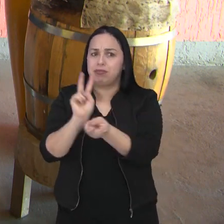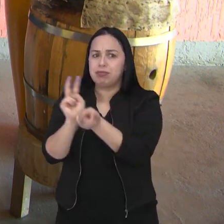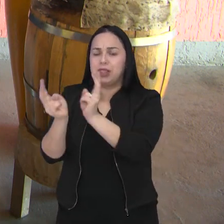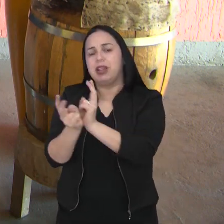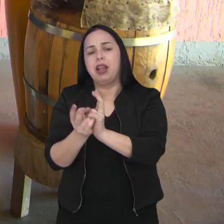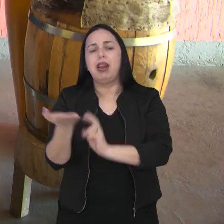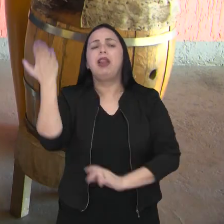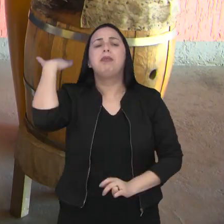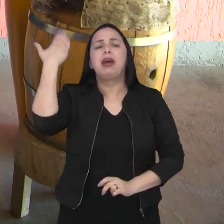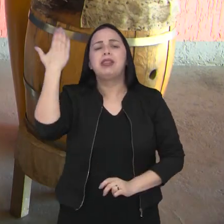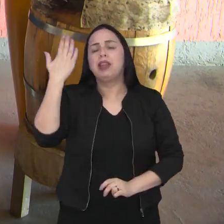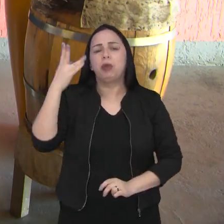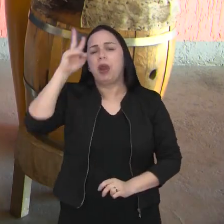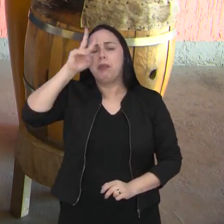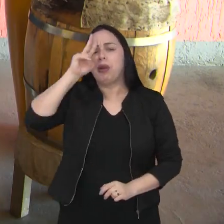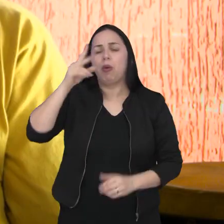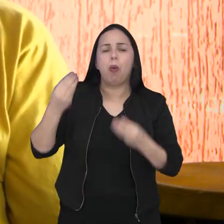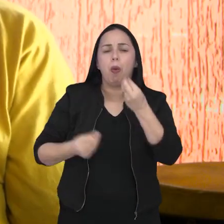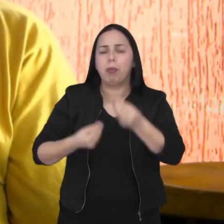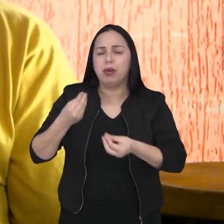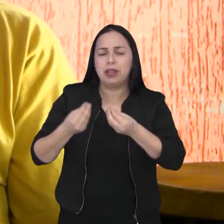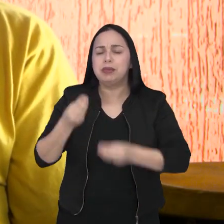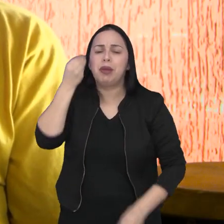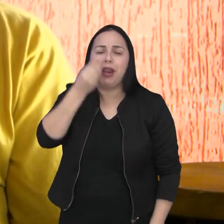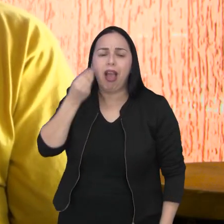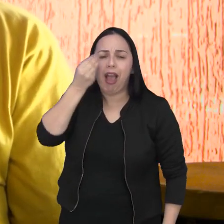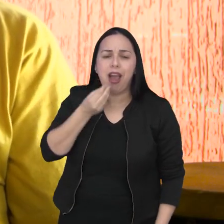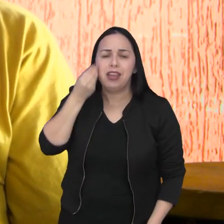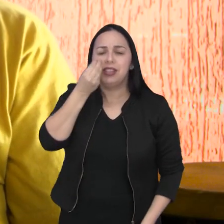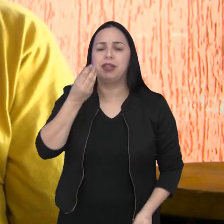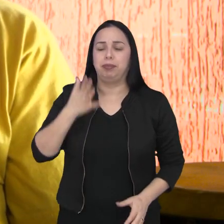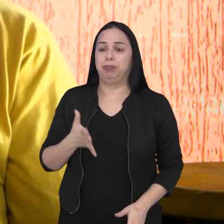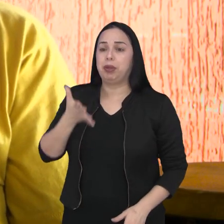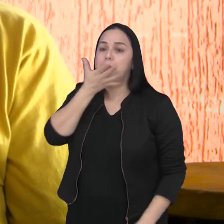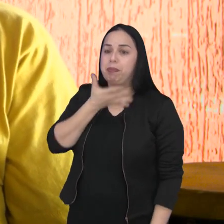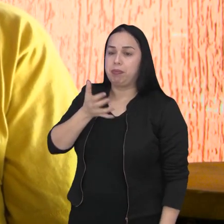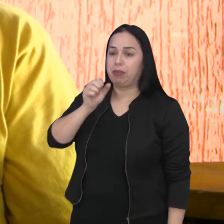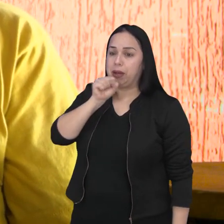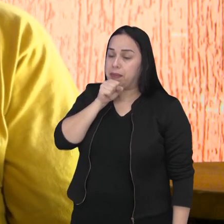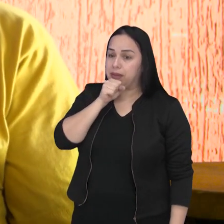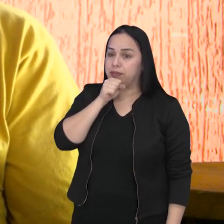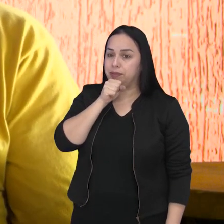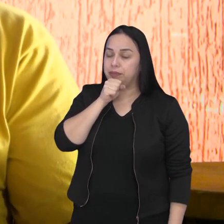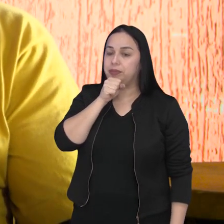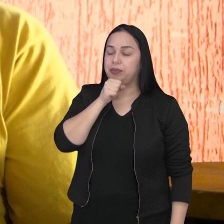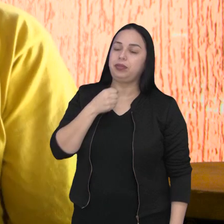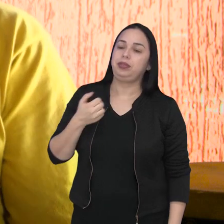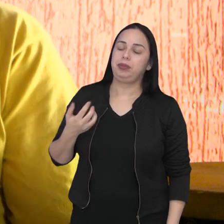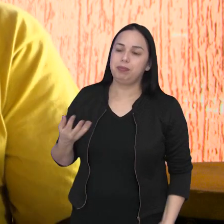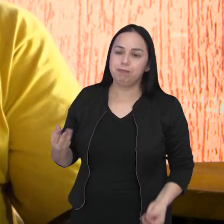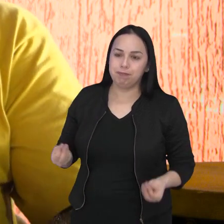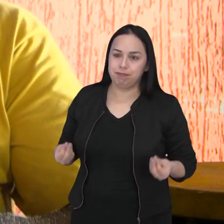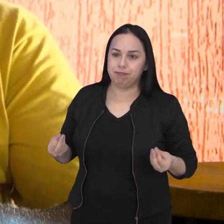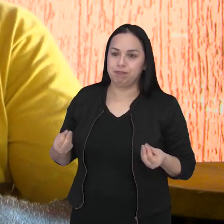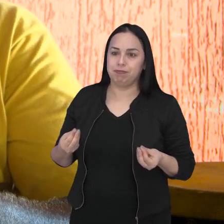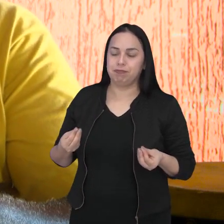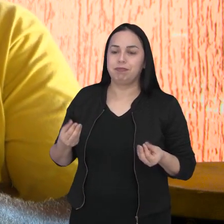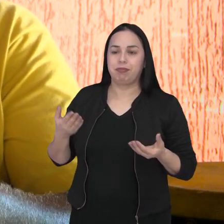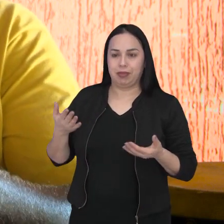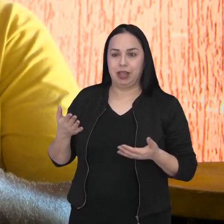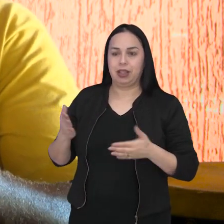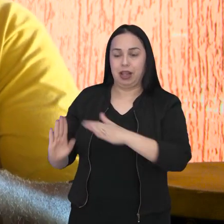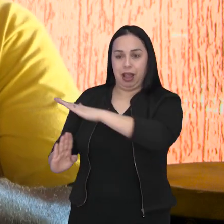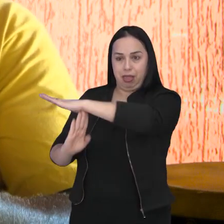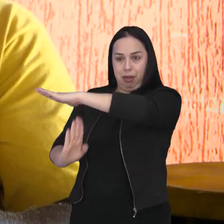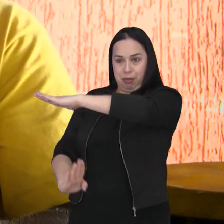era criança lá no Rio? Então, o meu pai, quando ele ia para as